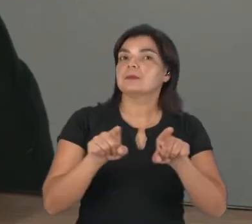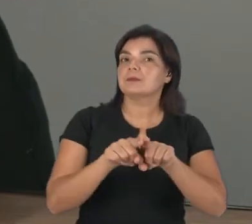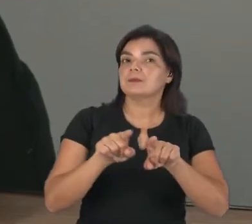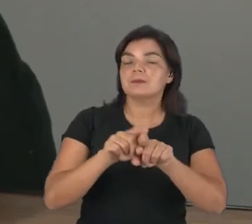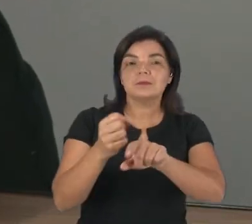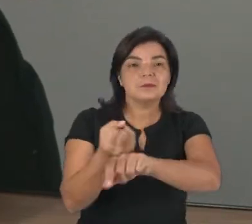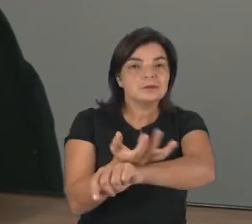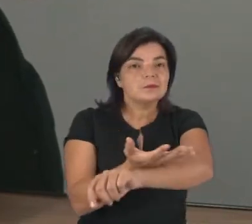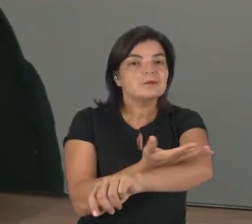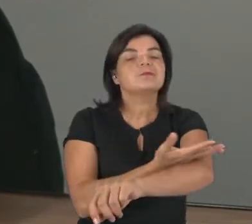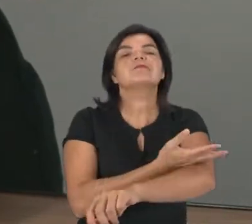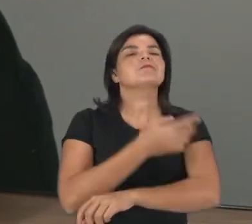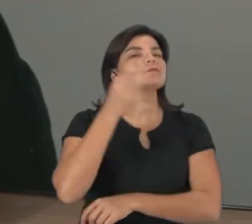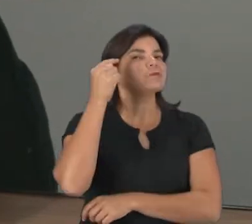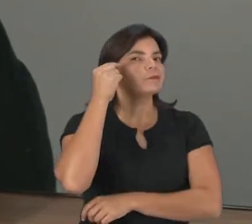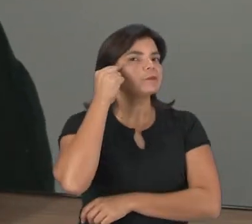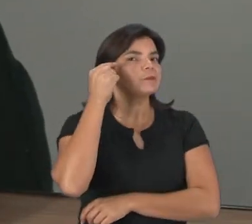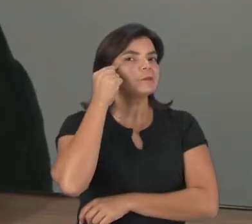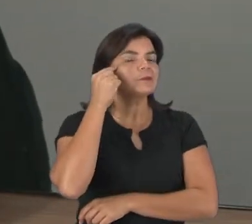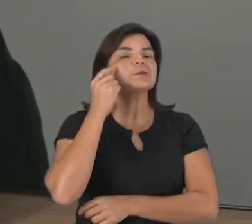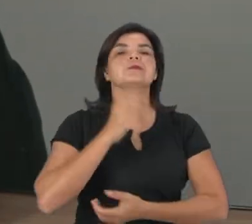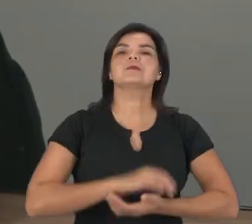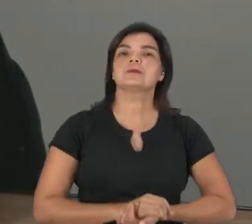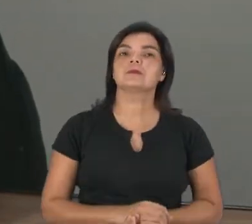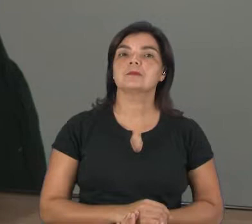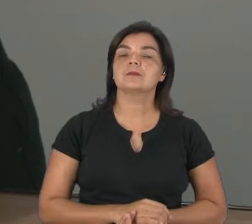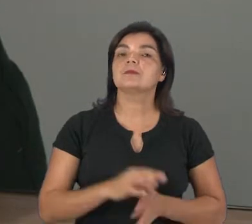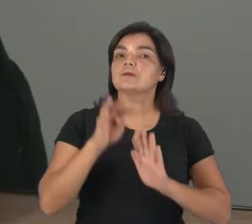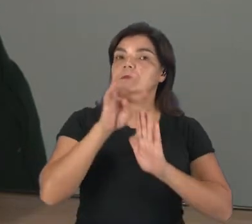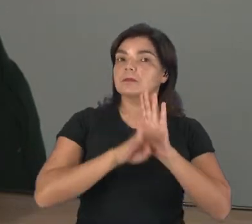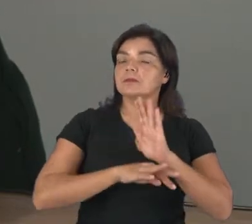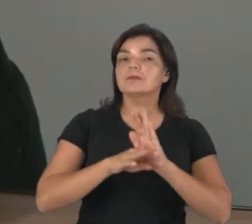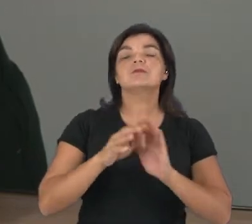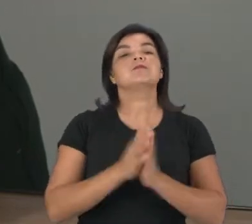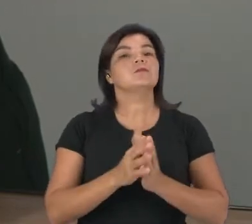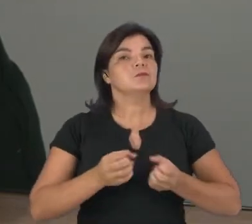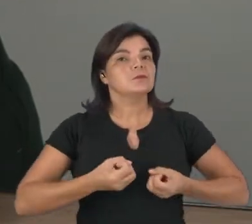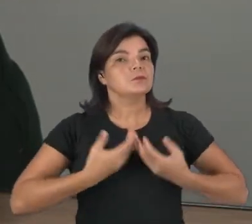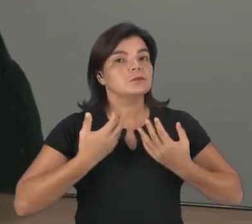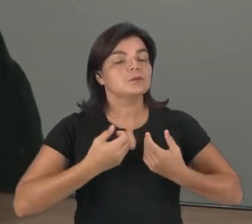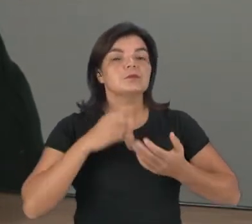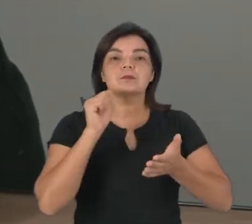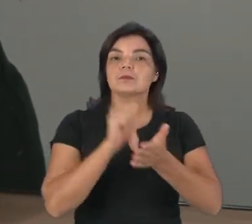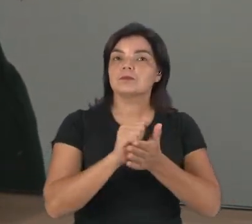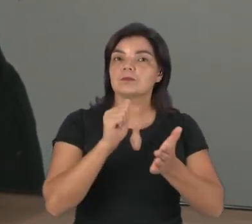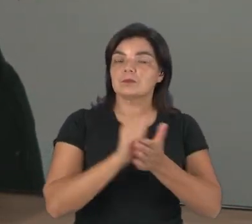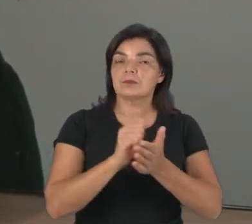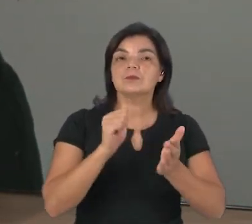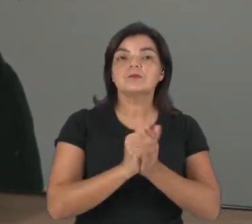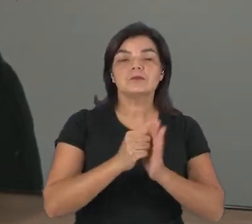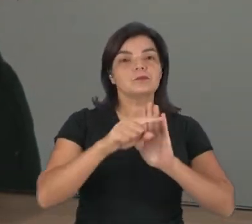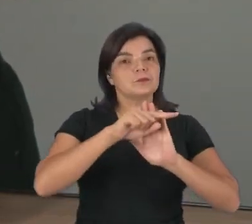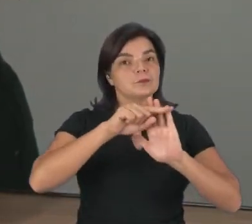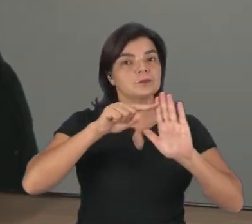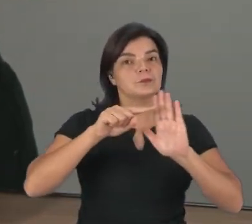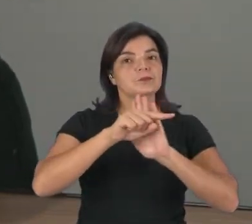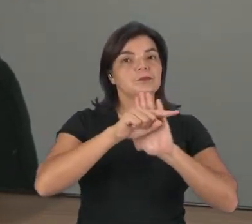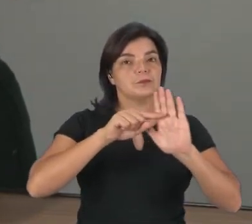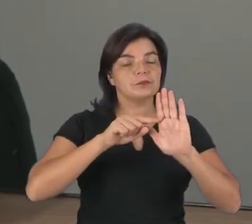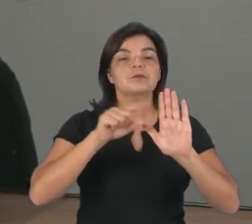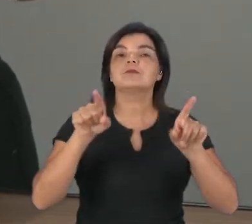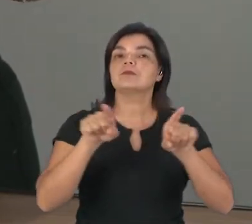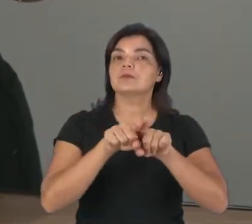as emoções, o pensamento. Esse texto, poema, geralmente ele é escrito com versos